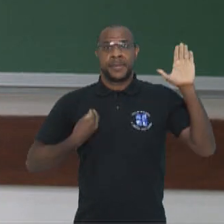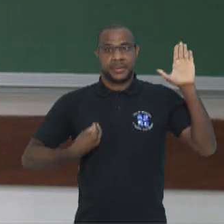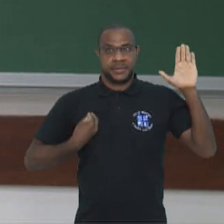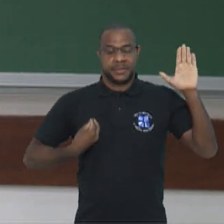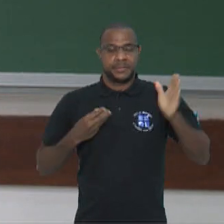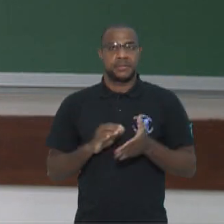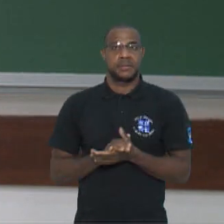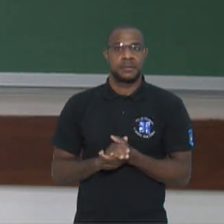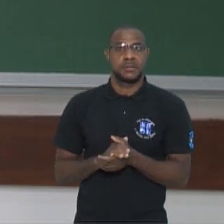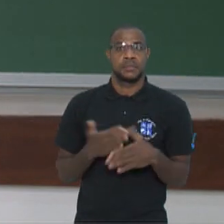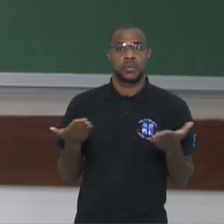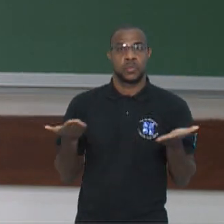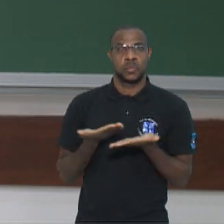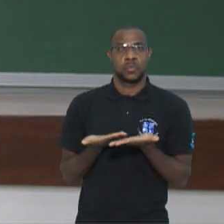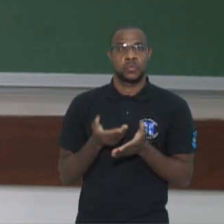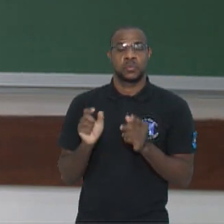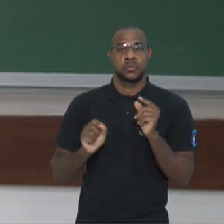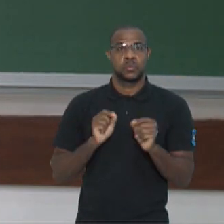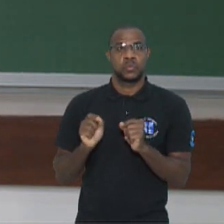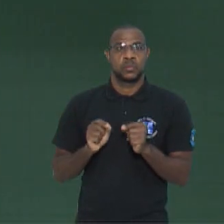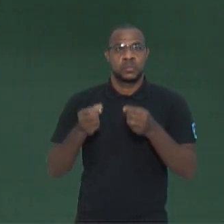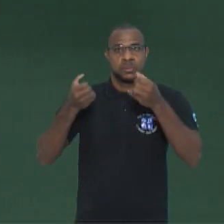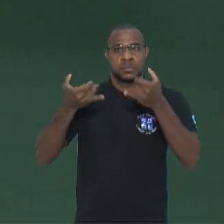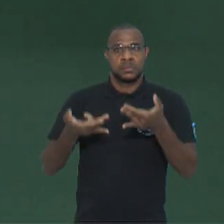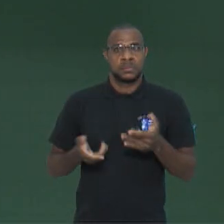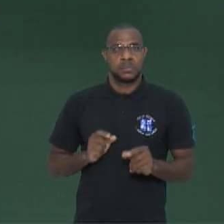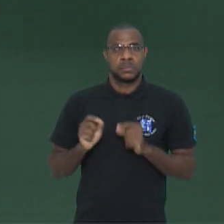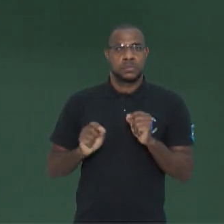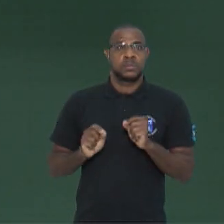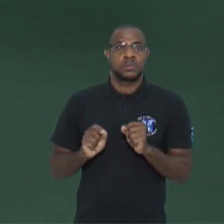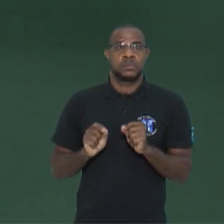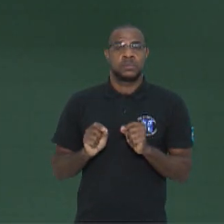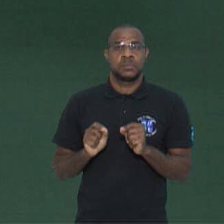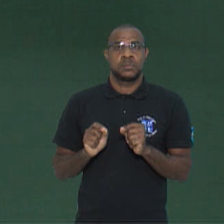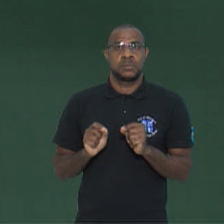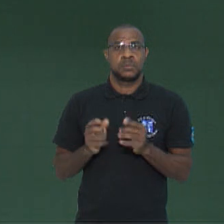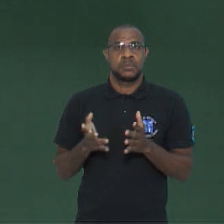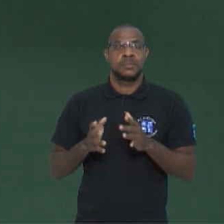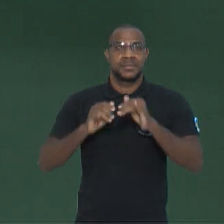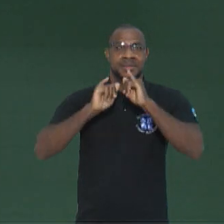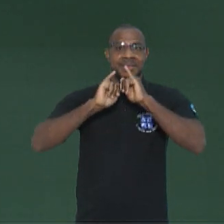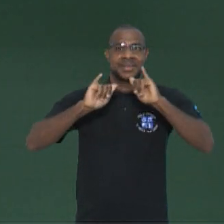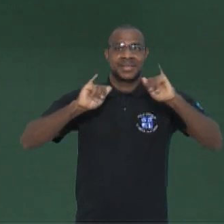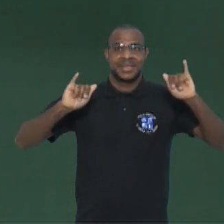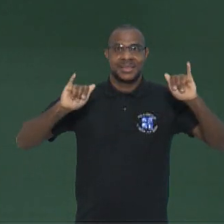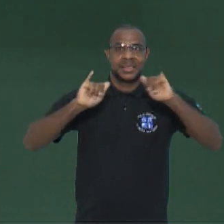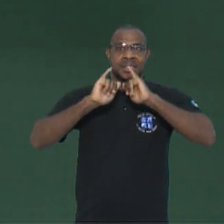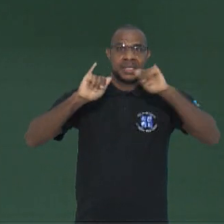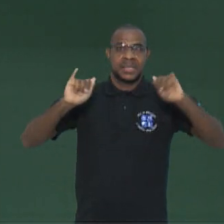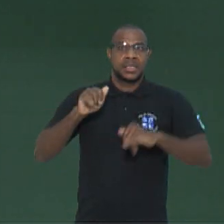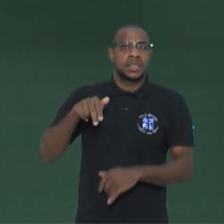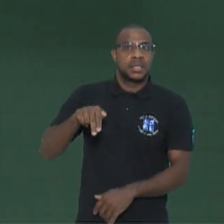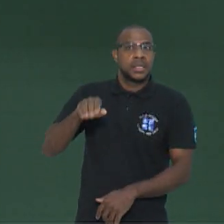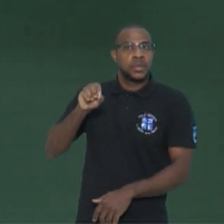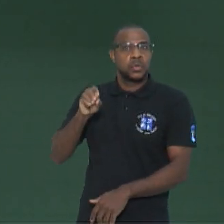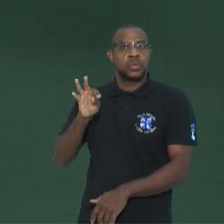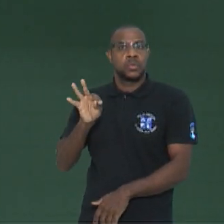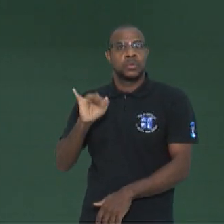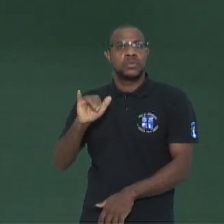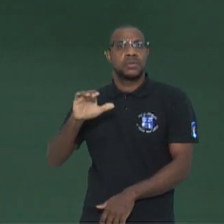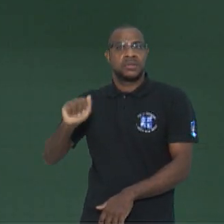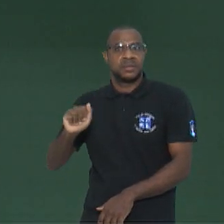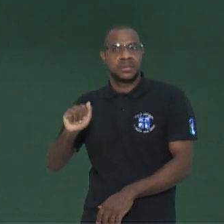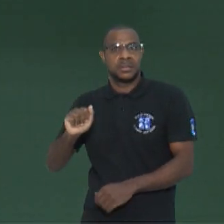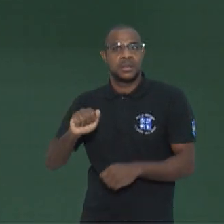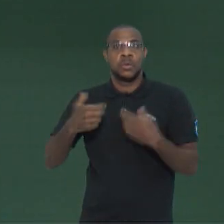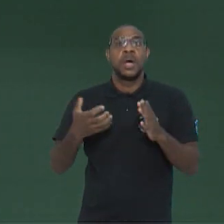E nesta aula de hoje, nós vamos tratar um pouquinho sobre a notícia, revisar as características desse gênero